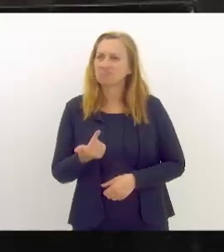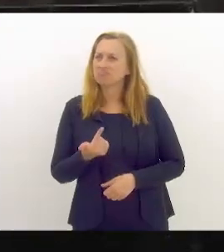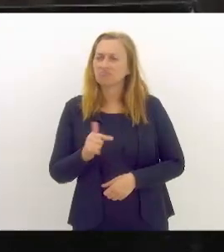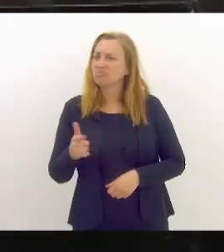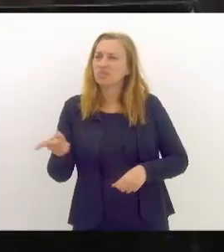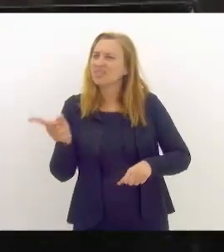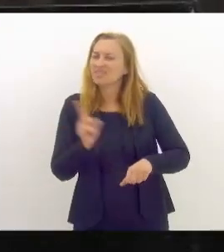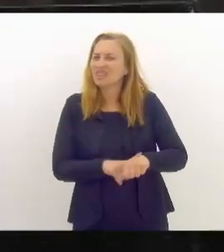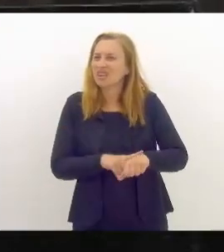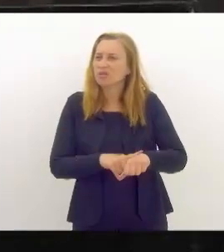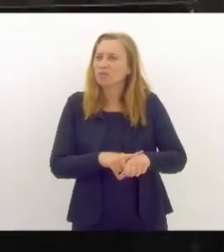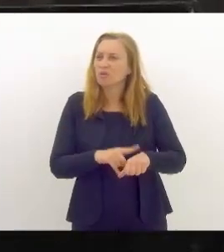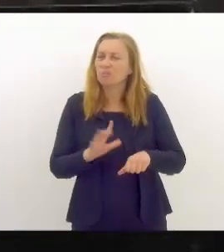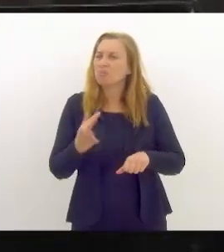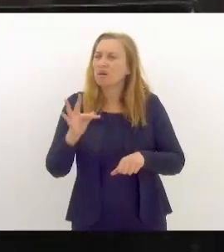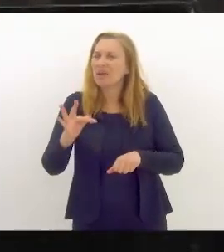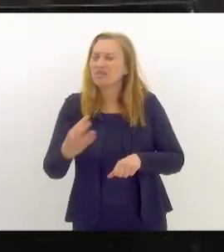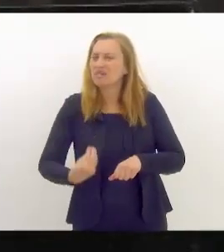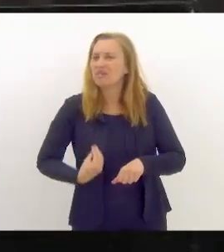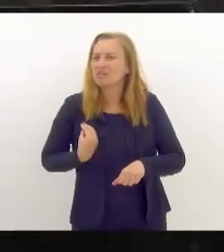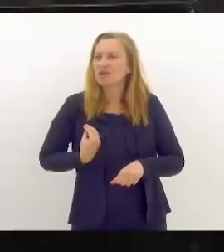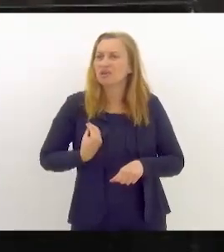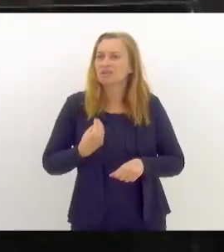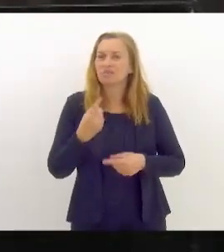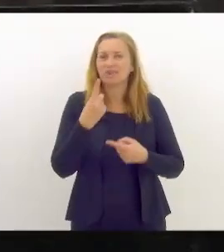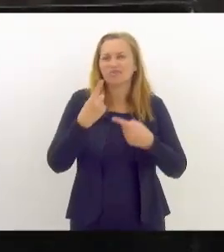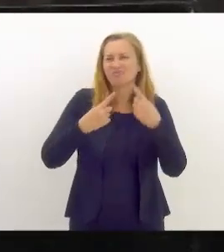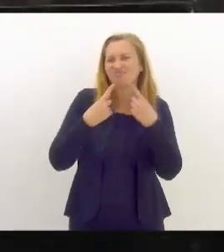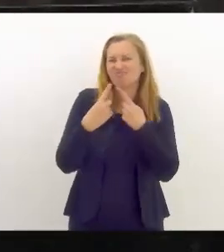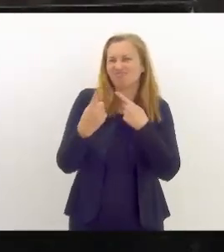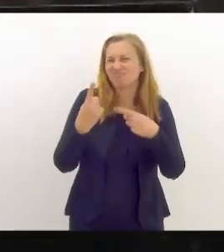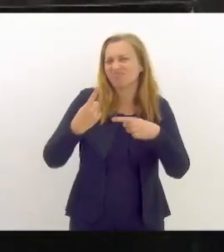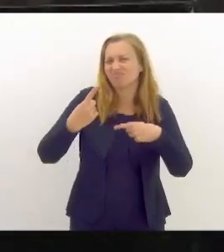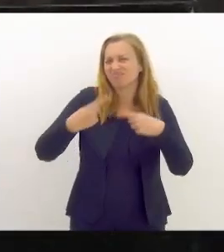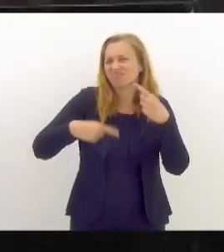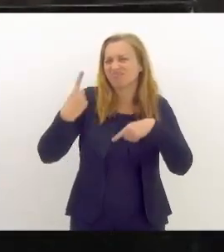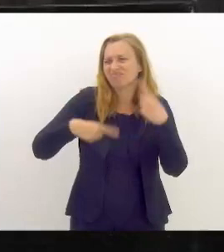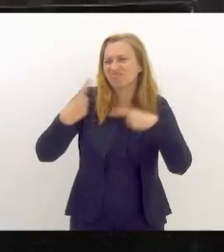tão breve é a vida para discussões amarguras